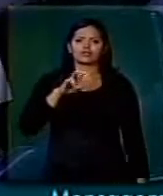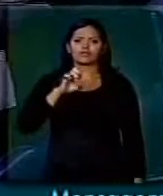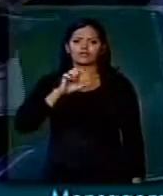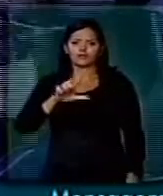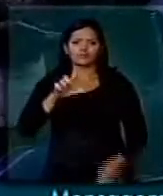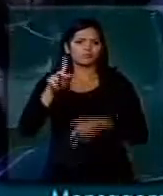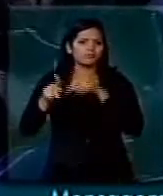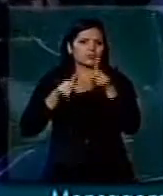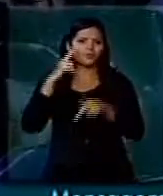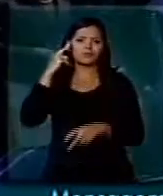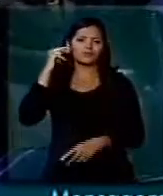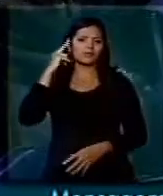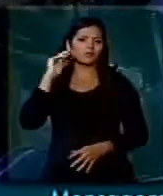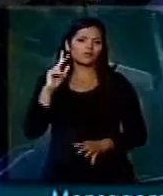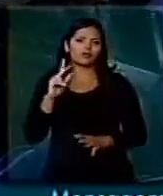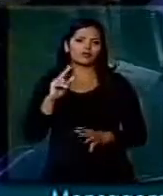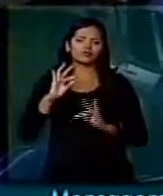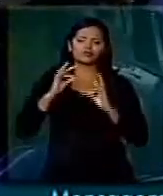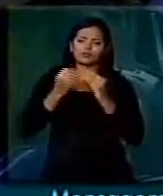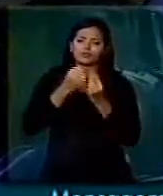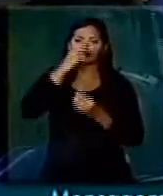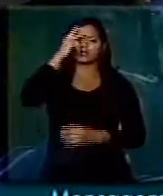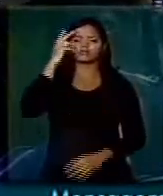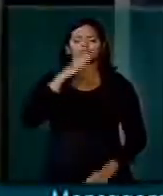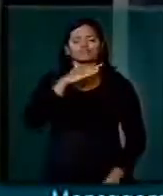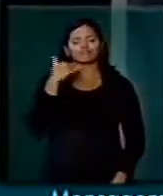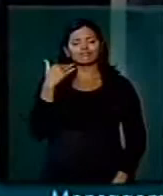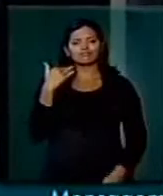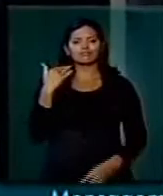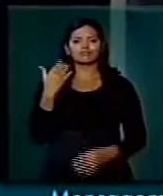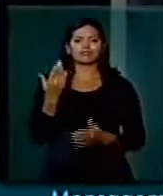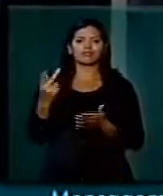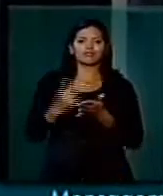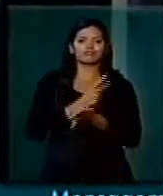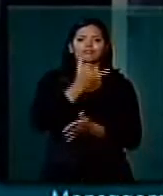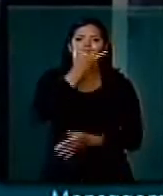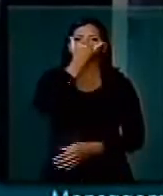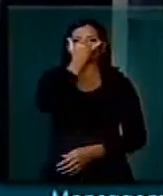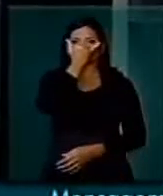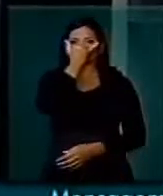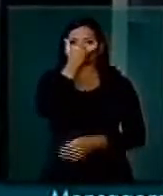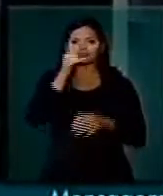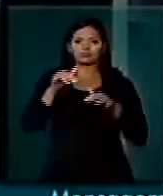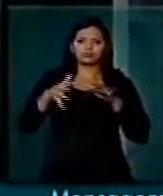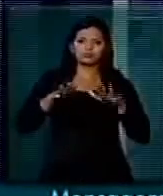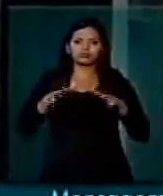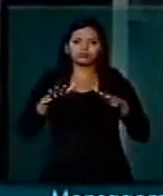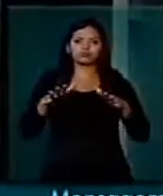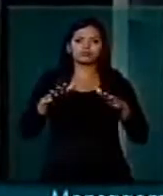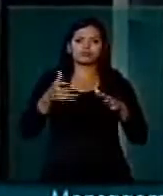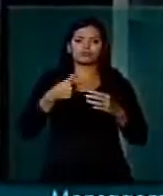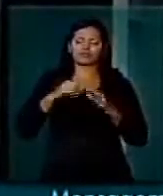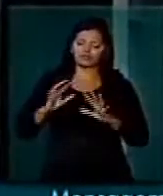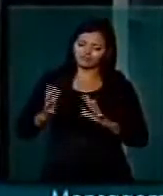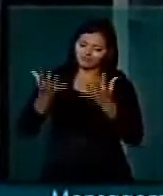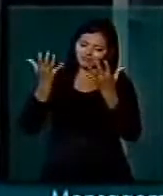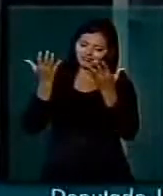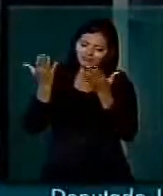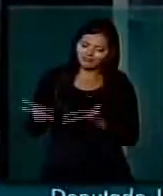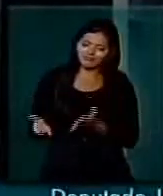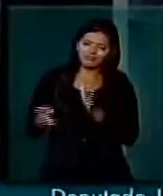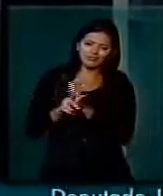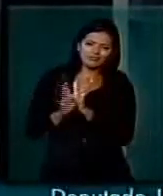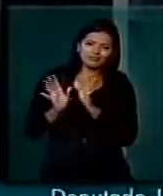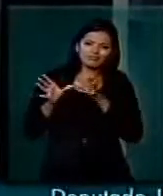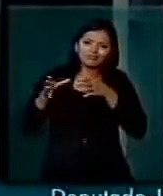foram a óbito nessa tragédia. Minha homenagem particular à doutora Zilda Arnes, mulher